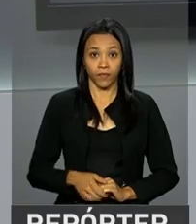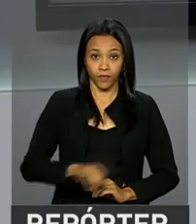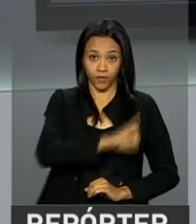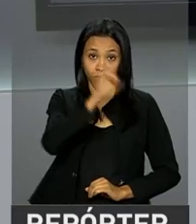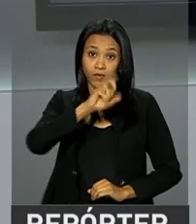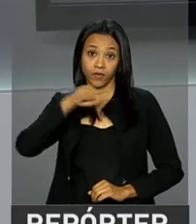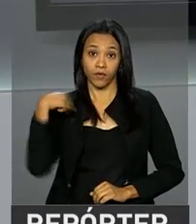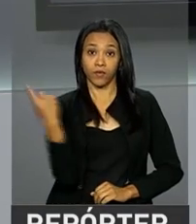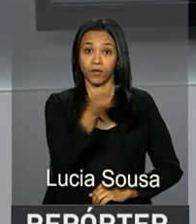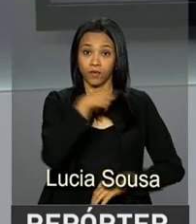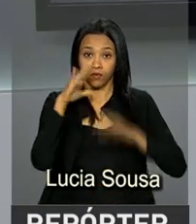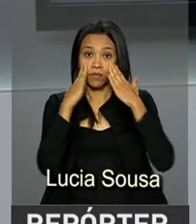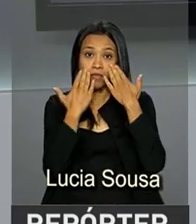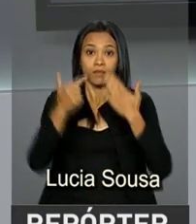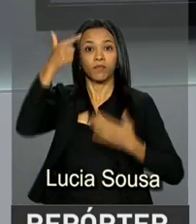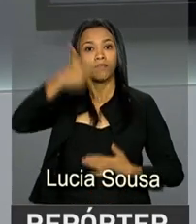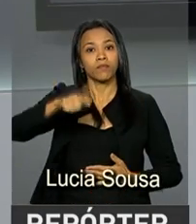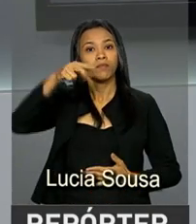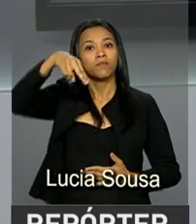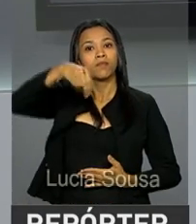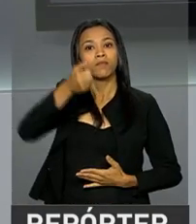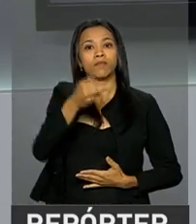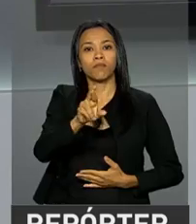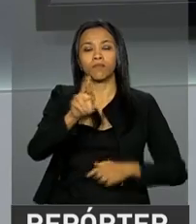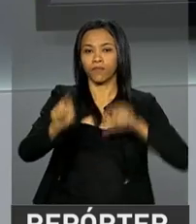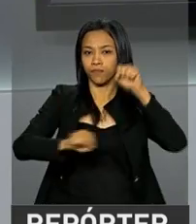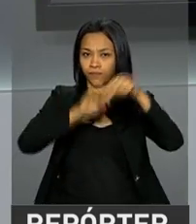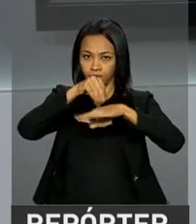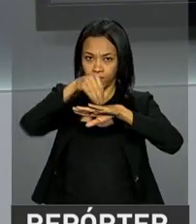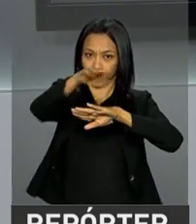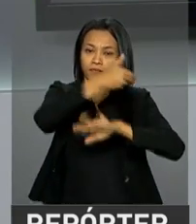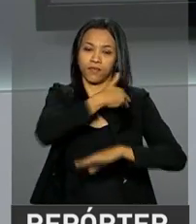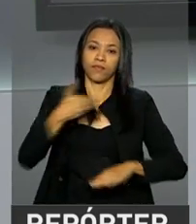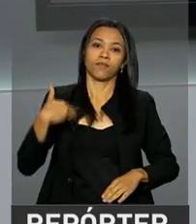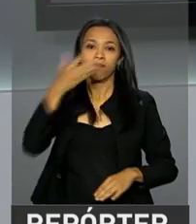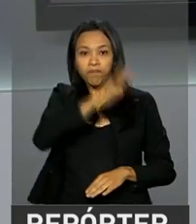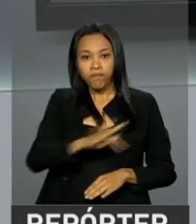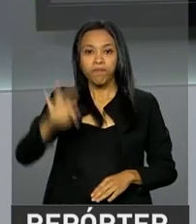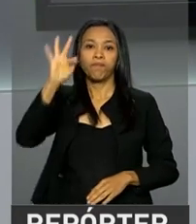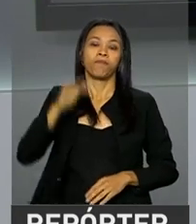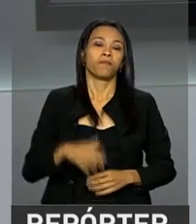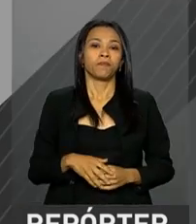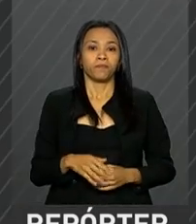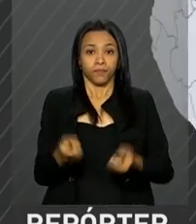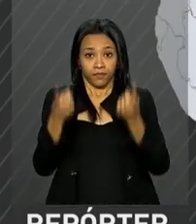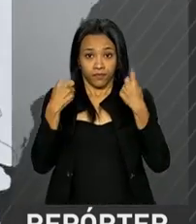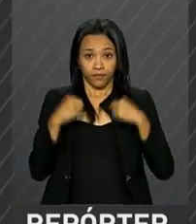Olá estamos de volta com mais uma edição do repórter NBR as notícias do governo